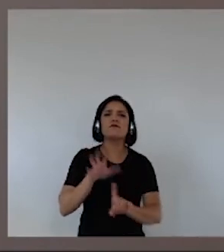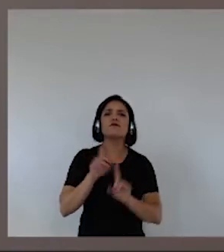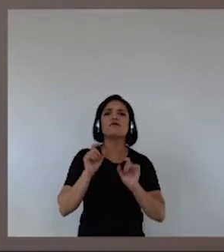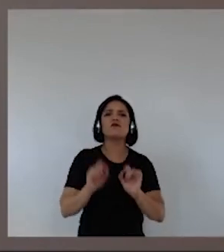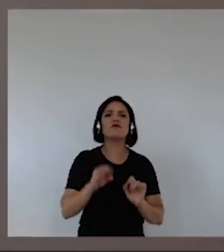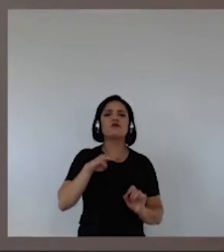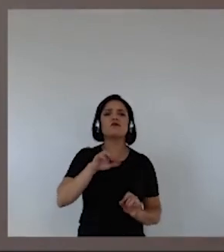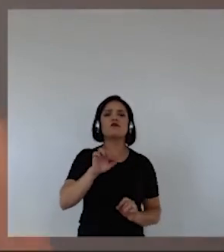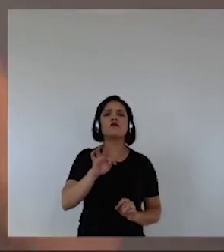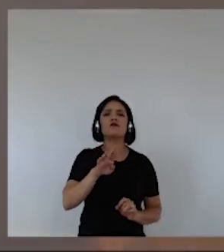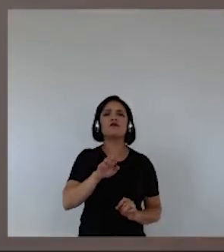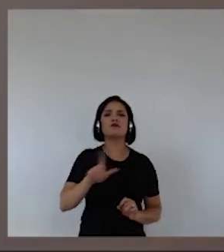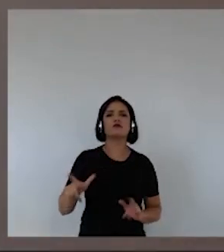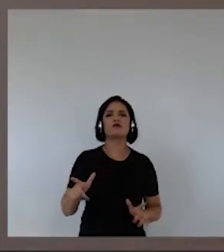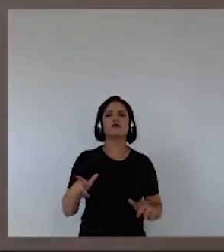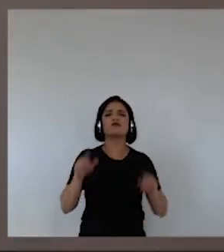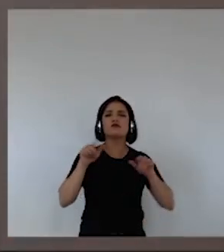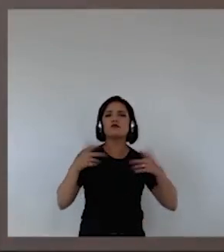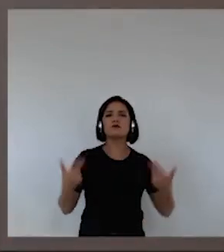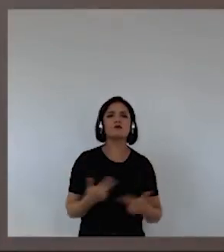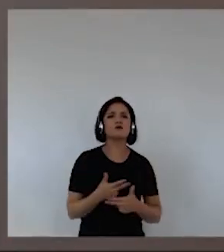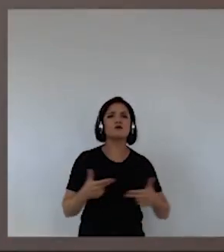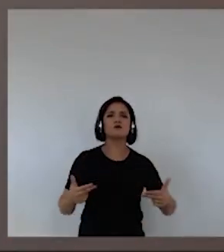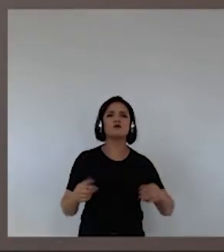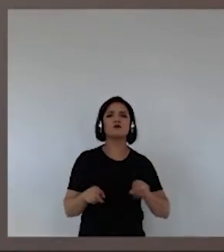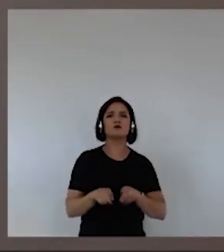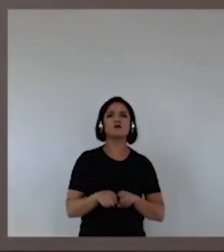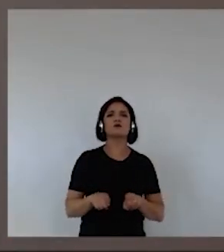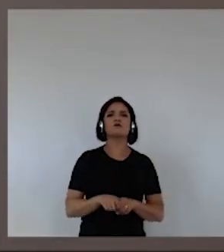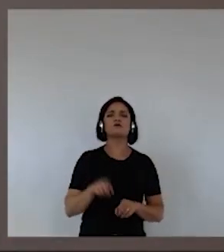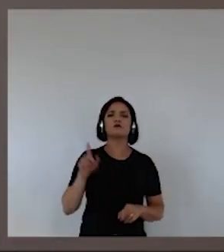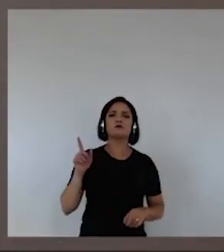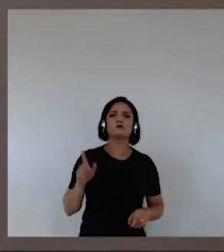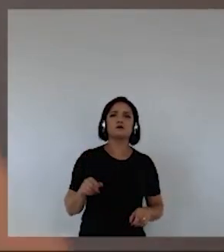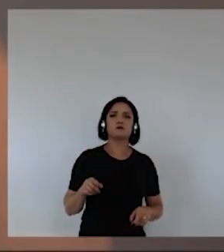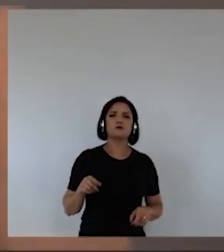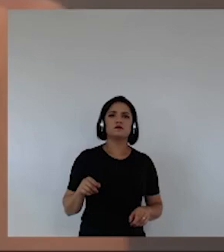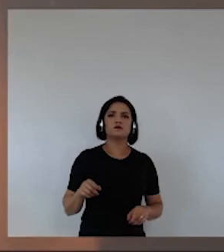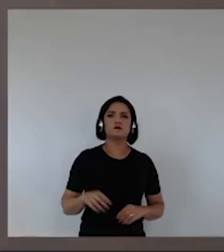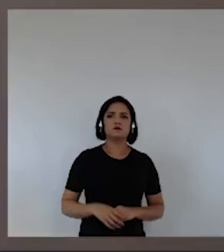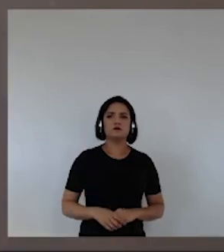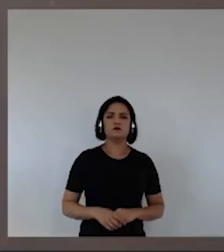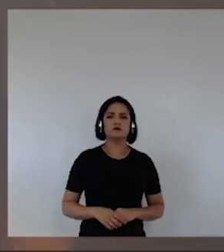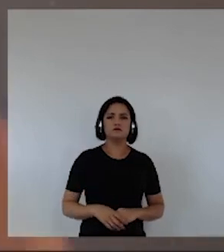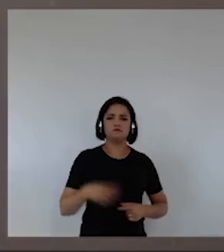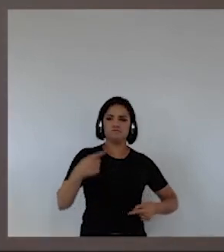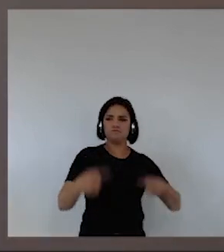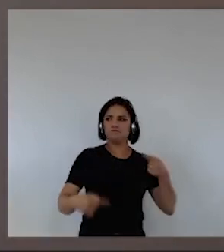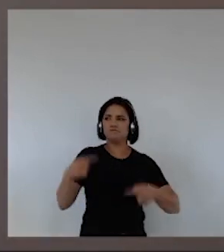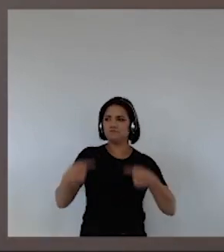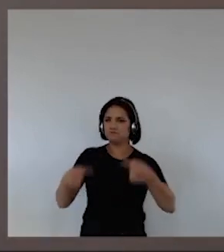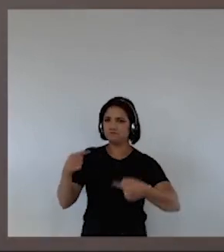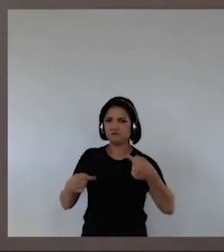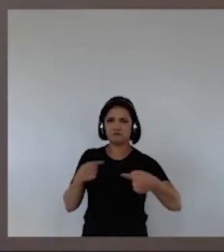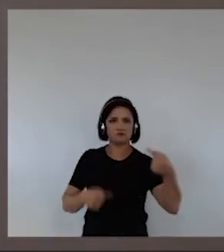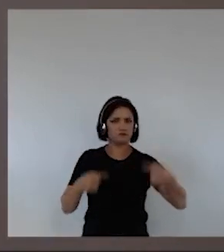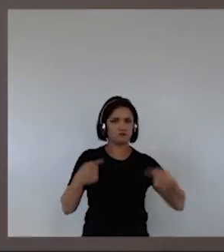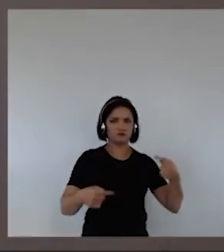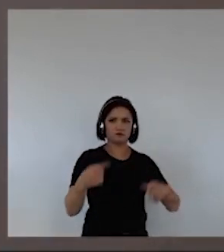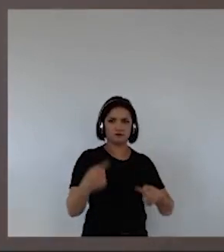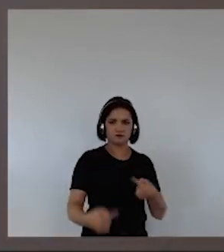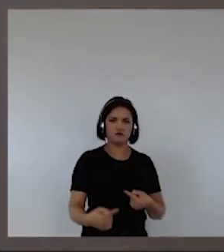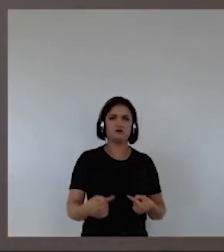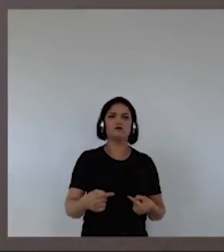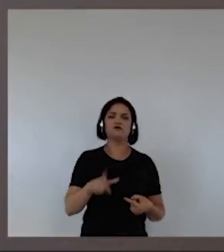materiais, naquelas questões que são objeto propriamente dita, né, e de discussão nos